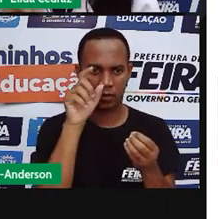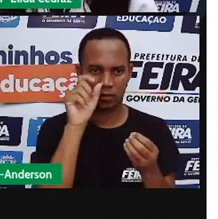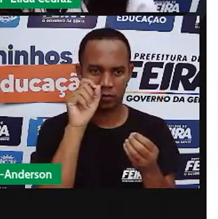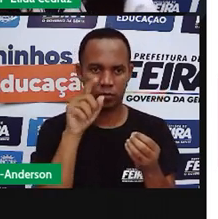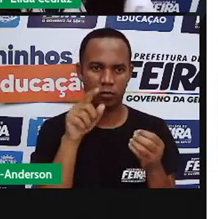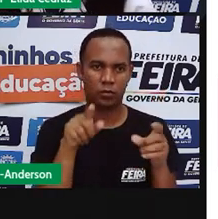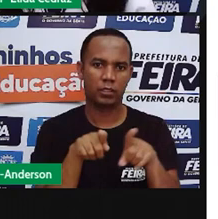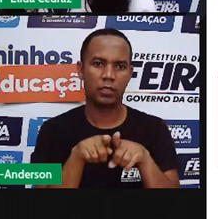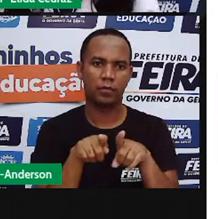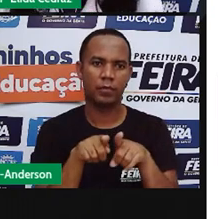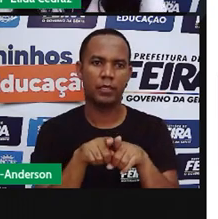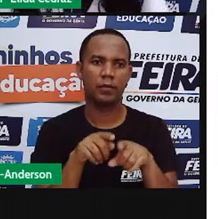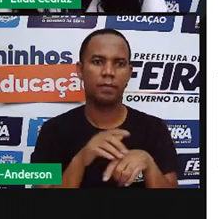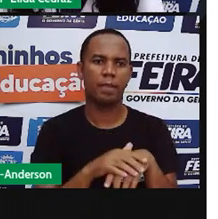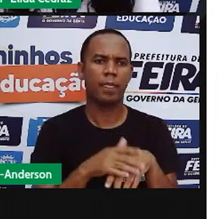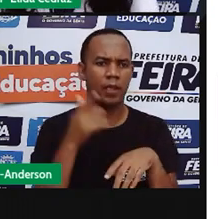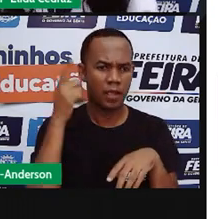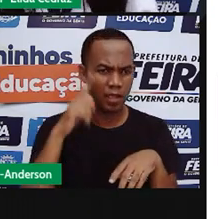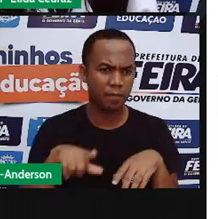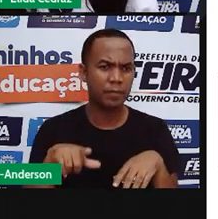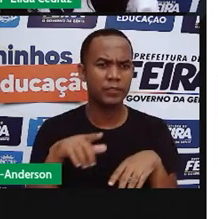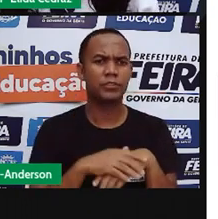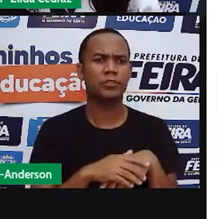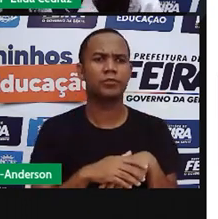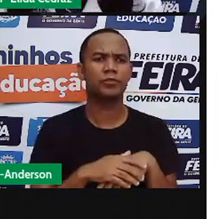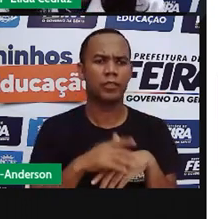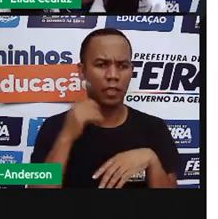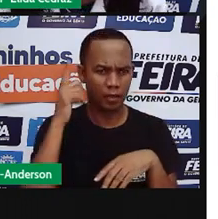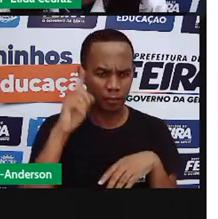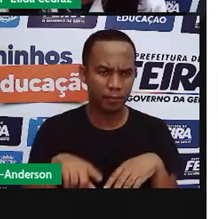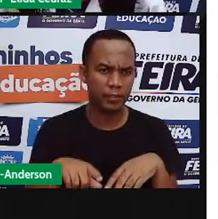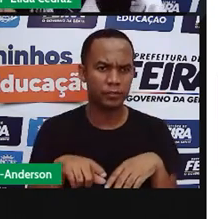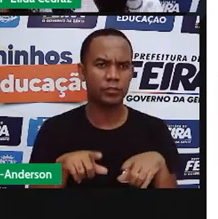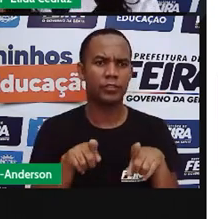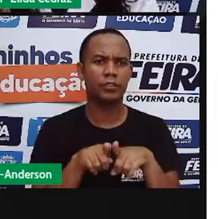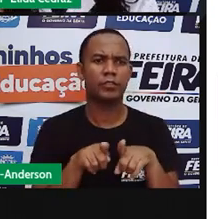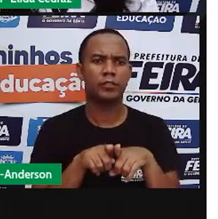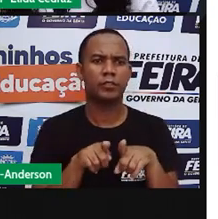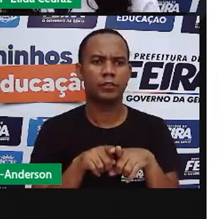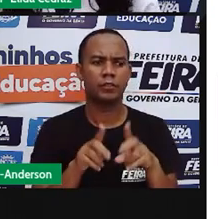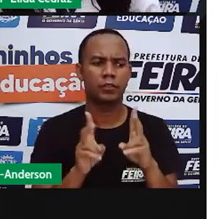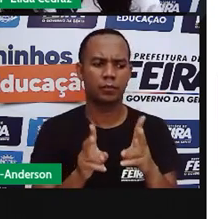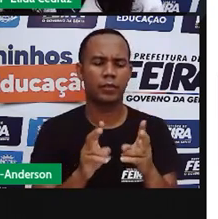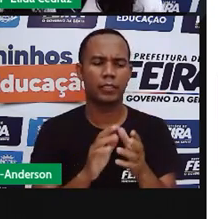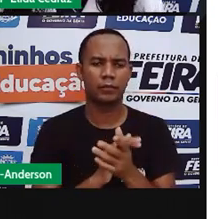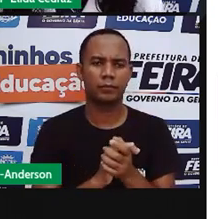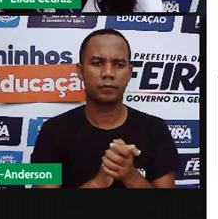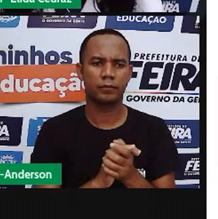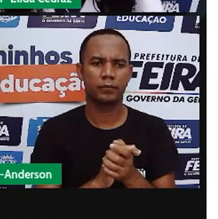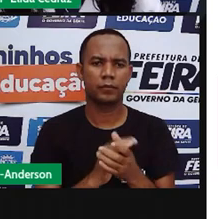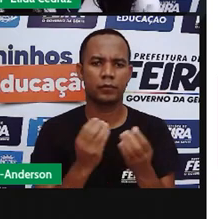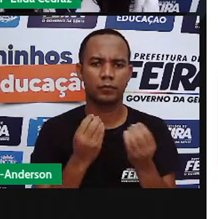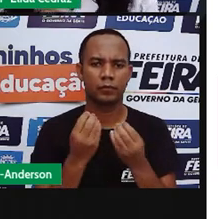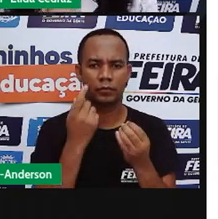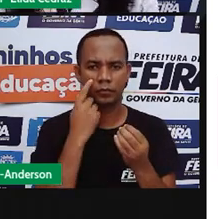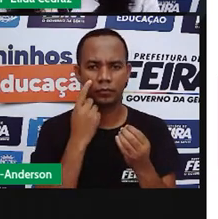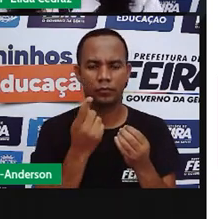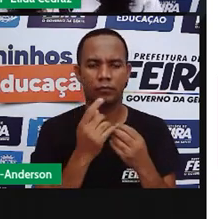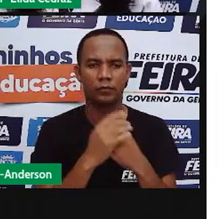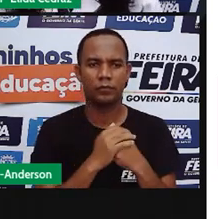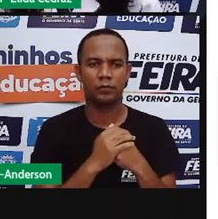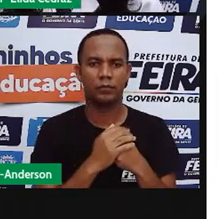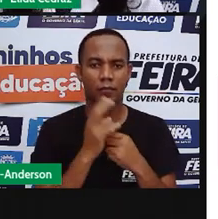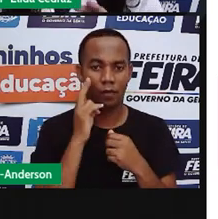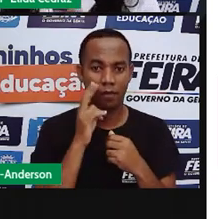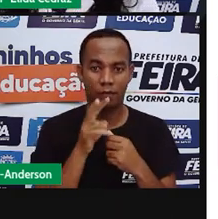sequência vai ser repetido até onde acaba o local a ser preenchido com essa sequência. Olha